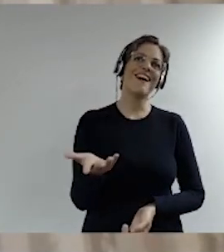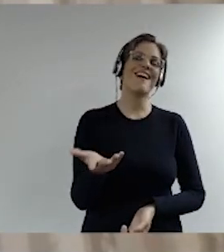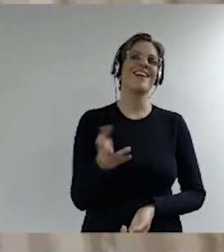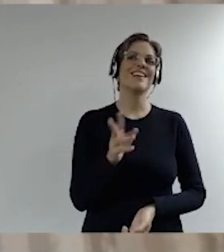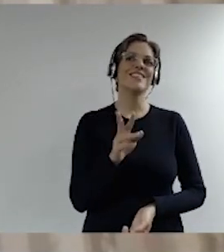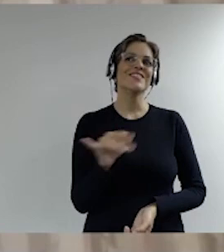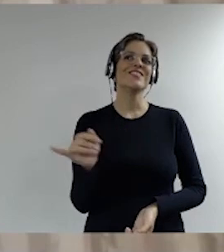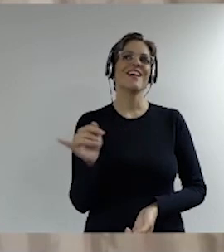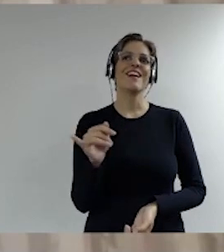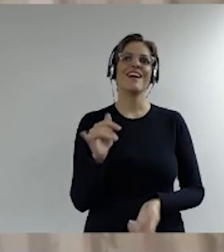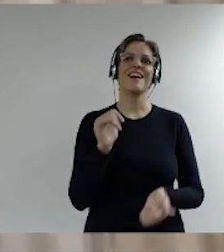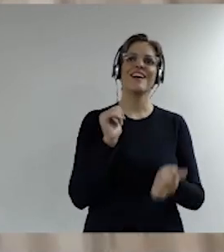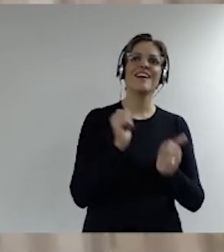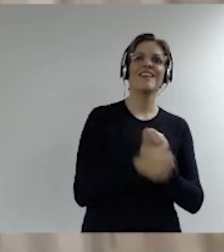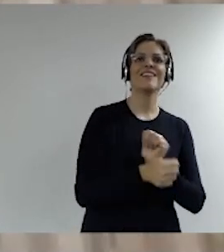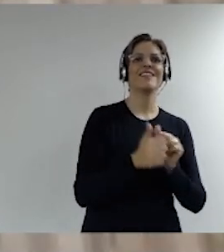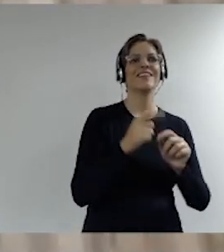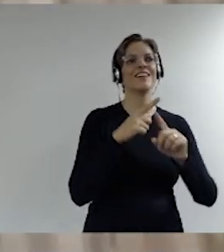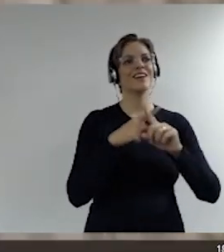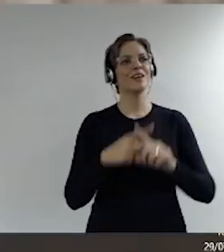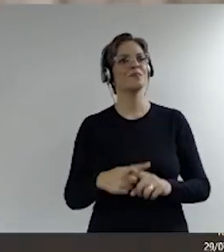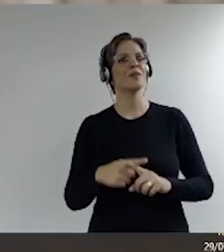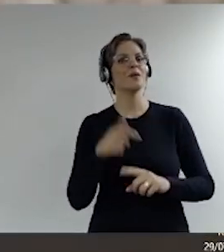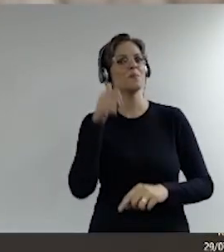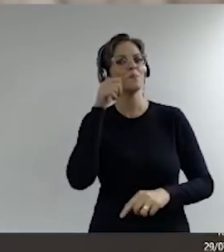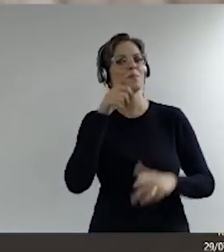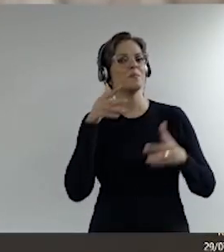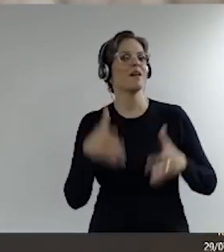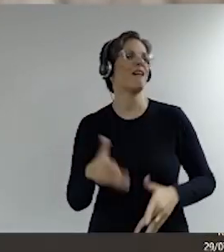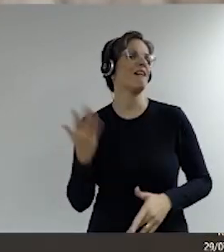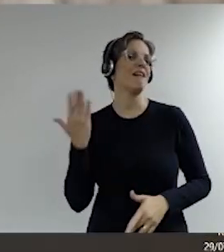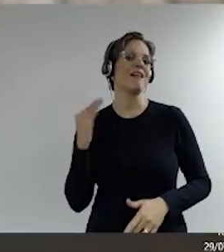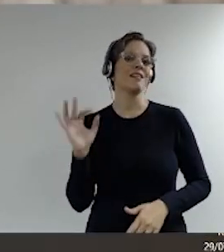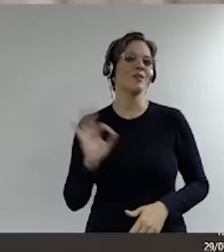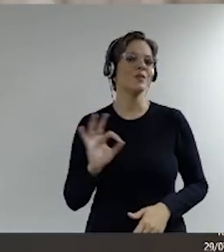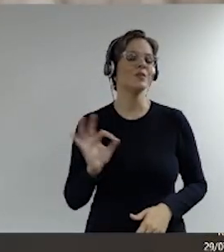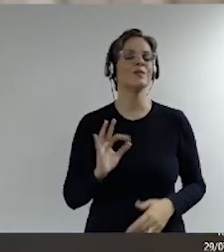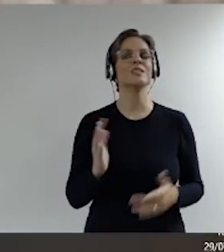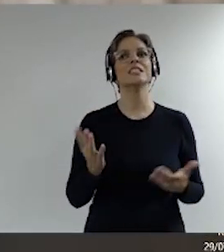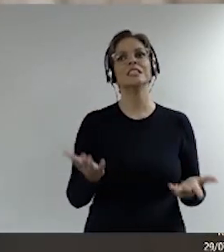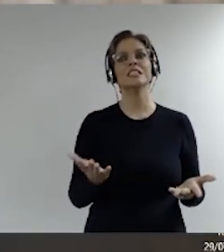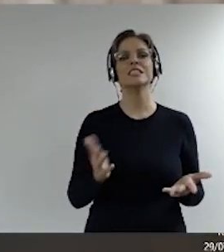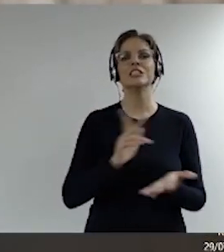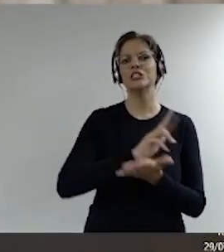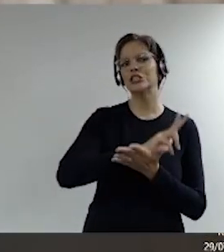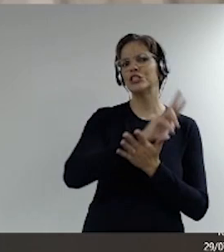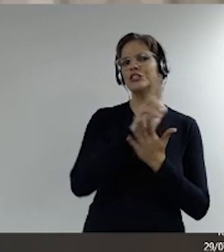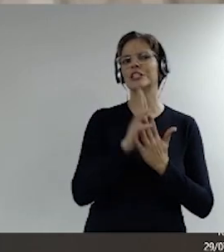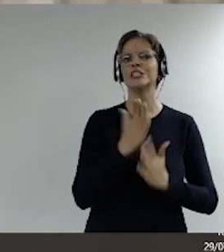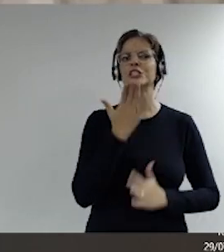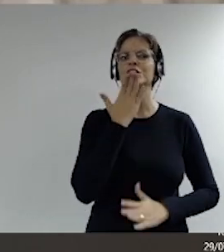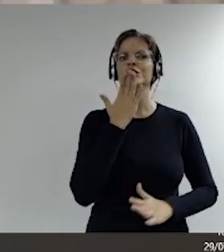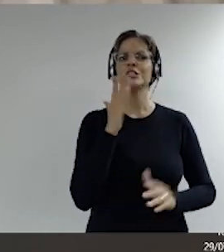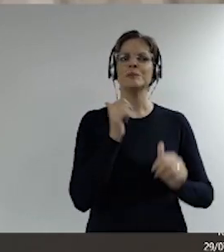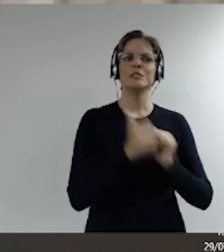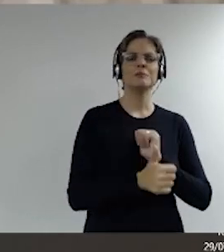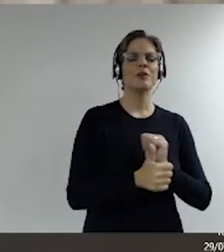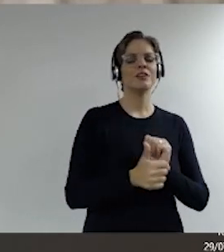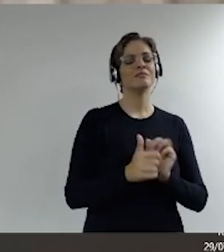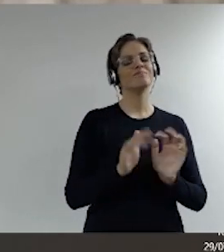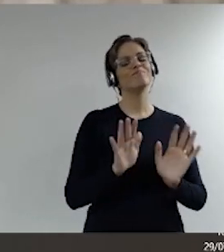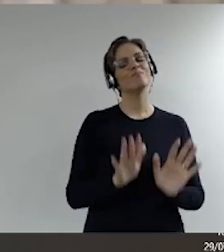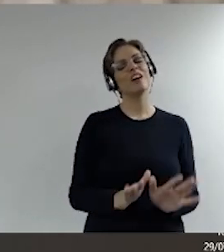maior quantidade de campeonatos envolvendo mulheres, que até então não tinha, a maior quantidade de modalidades, participantes e tal,